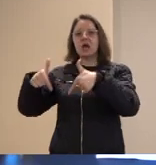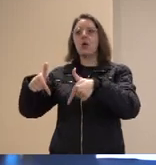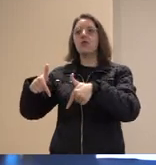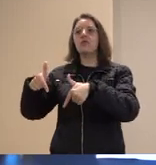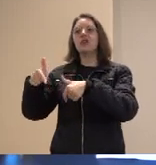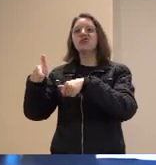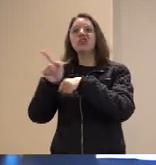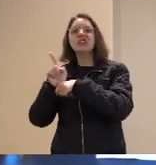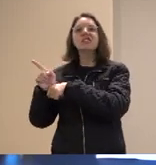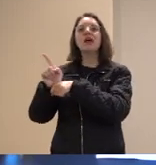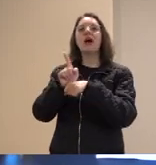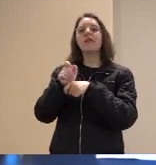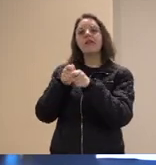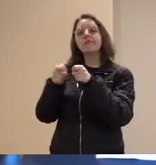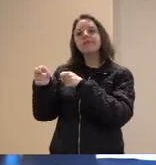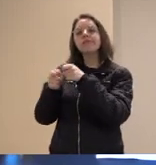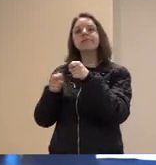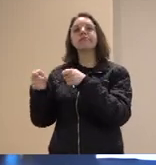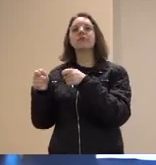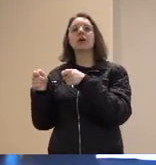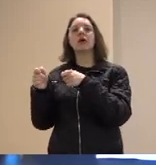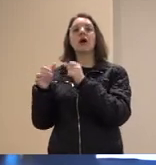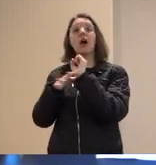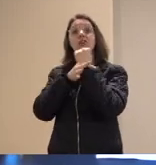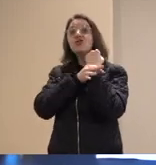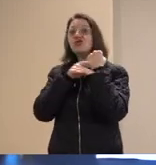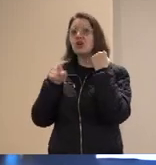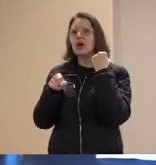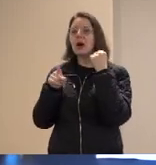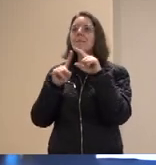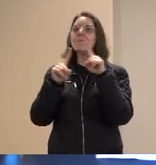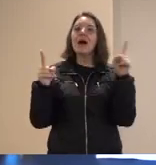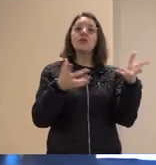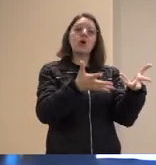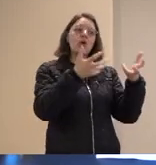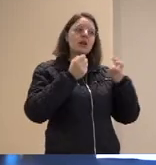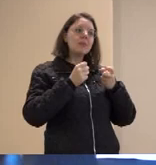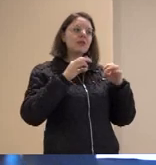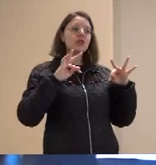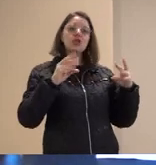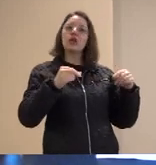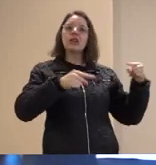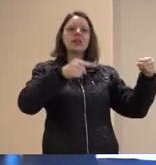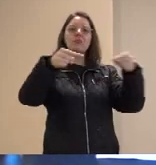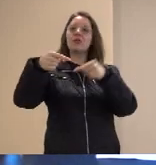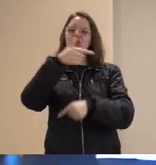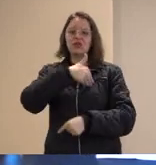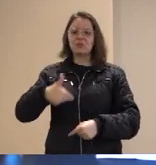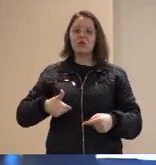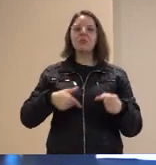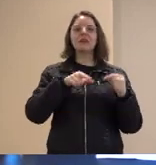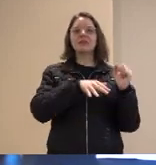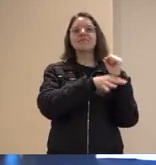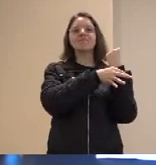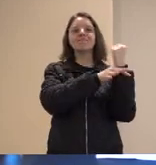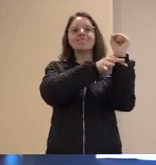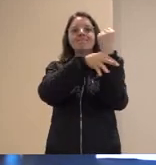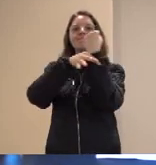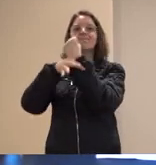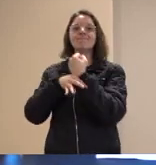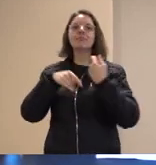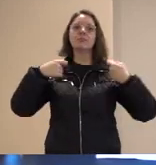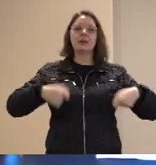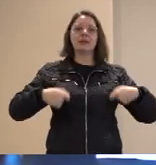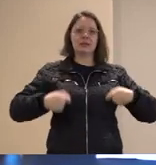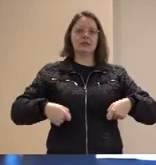que ele aconteça. Mas o acolhimento é responsabilidade de todas as políticas públicas. Isso também é uma coisa que a gente tem